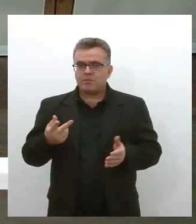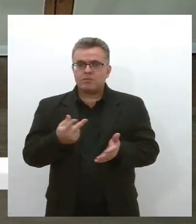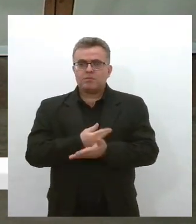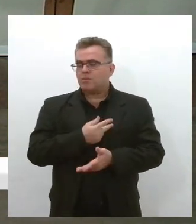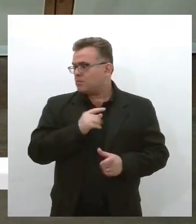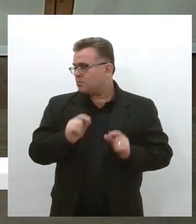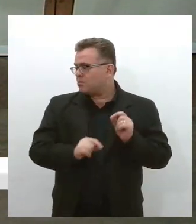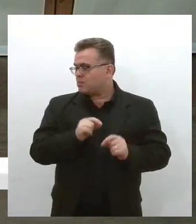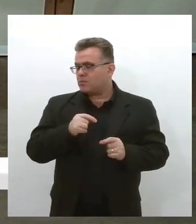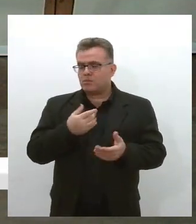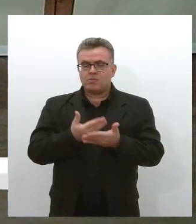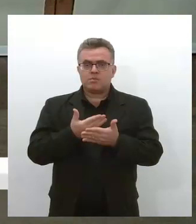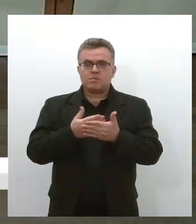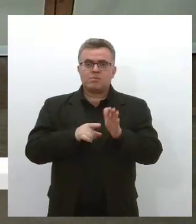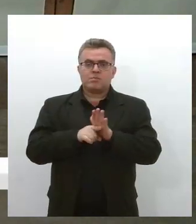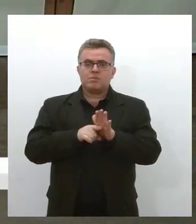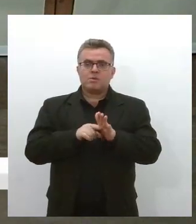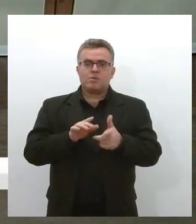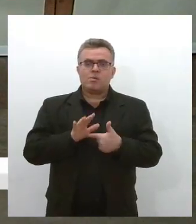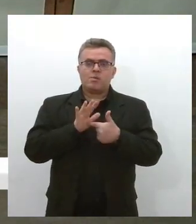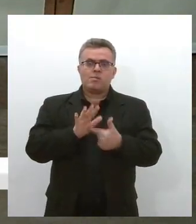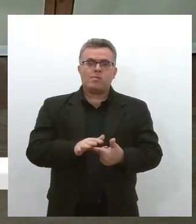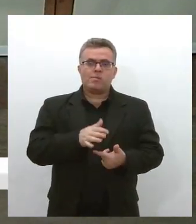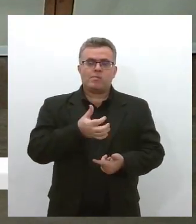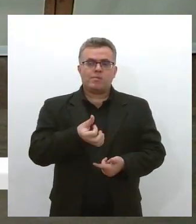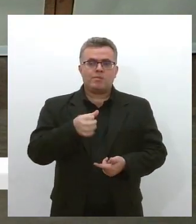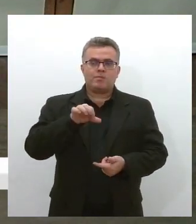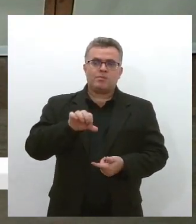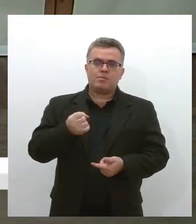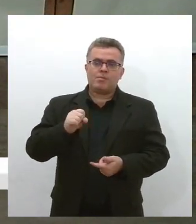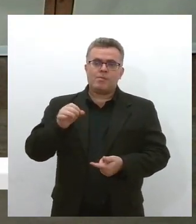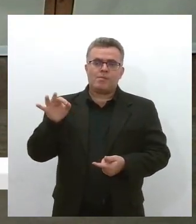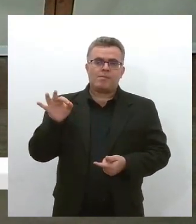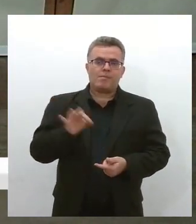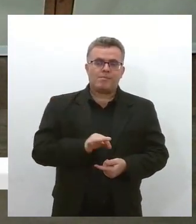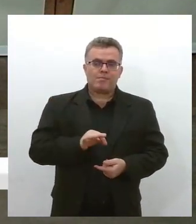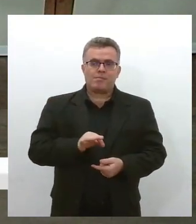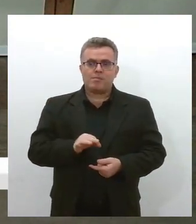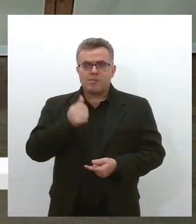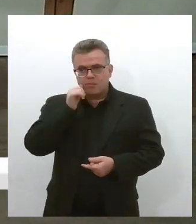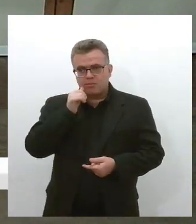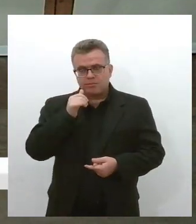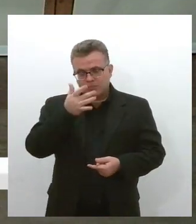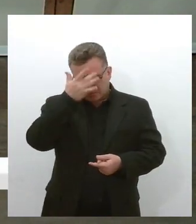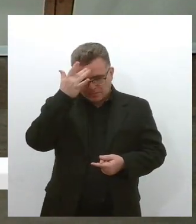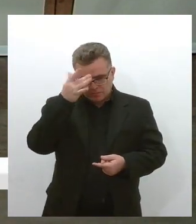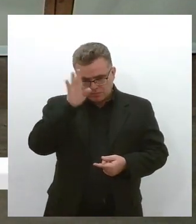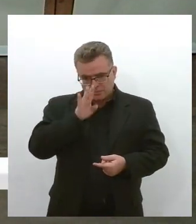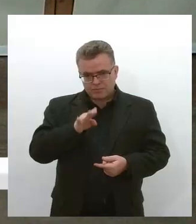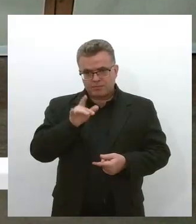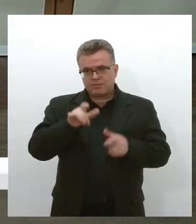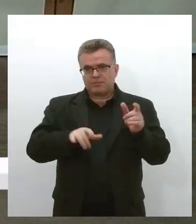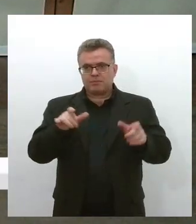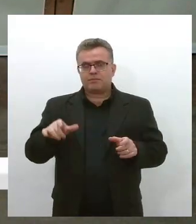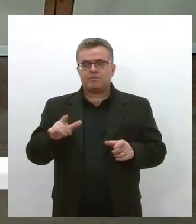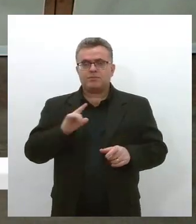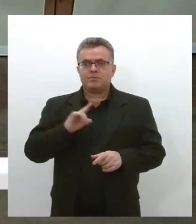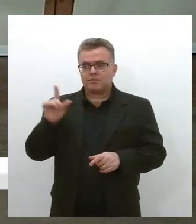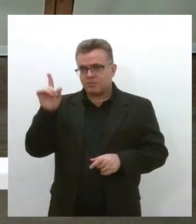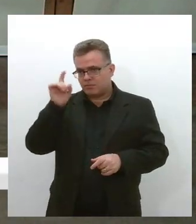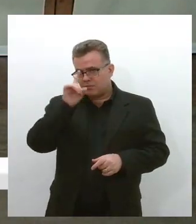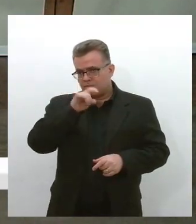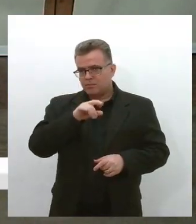Estúdio Ideias, mostrou que 68% das pessoas no Brasil têm dificuldades de lidar aí